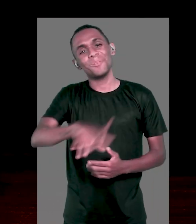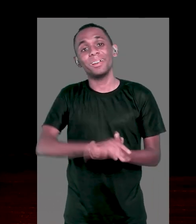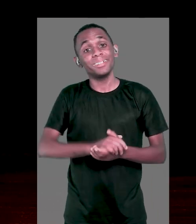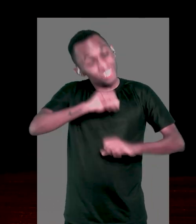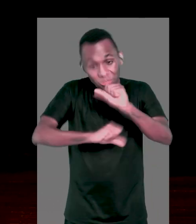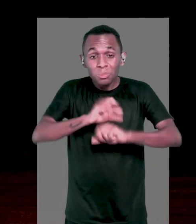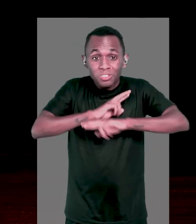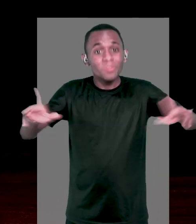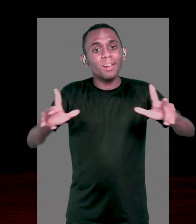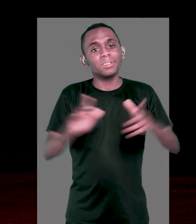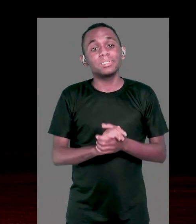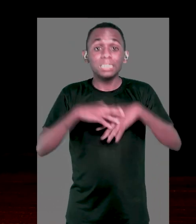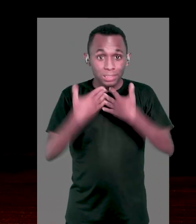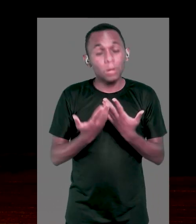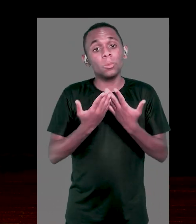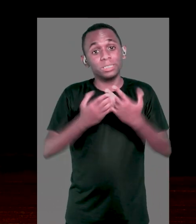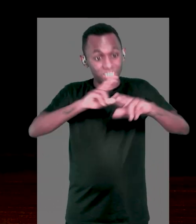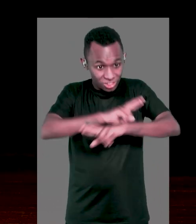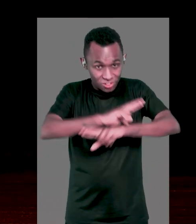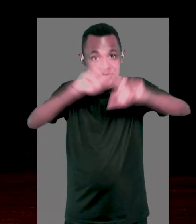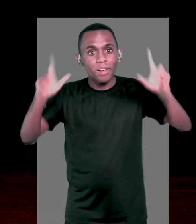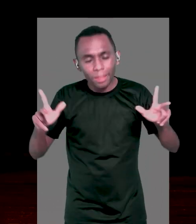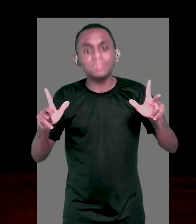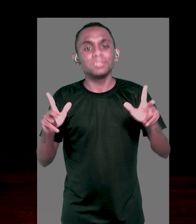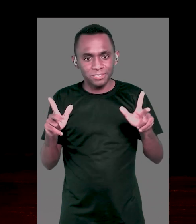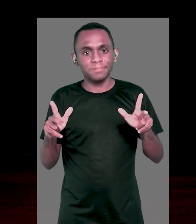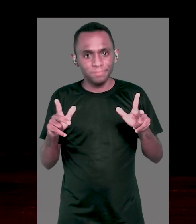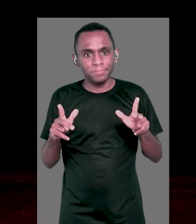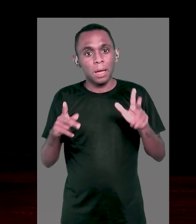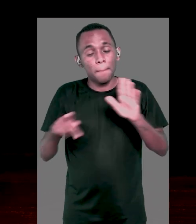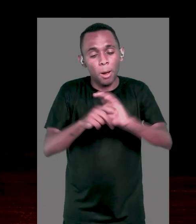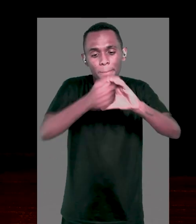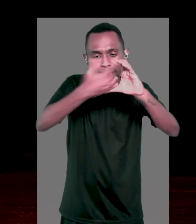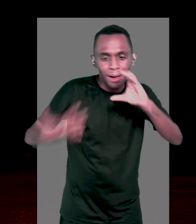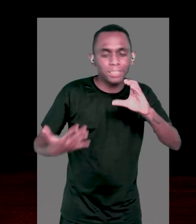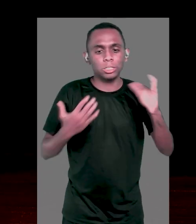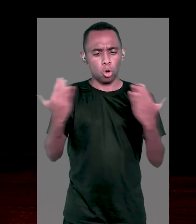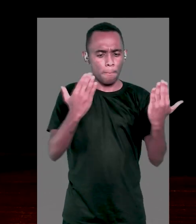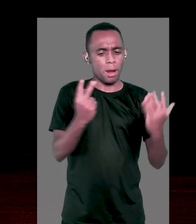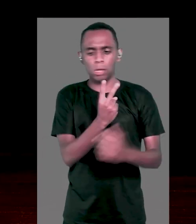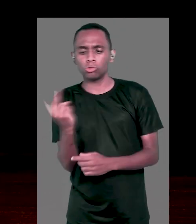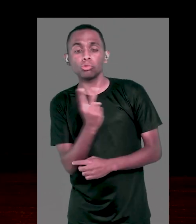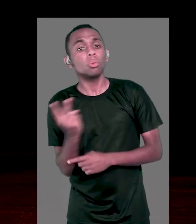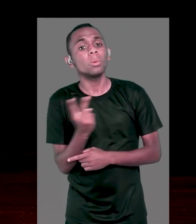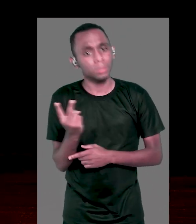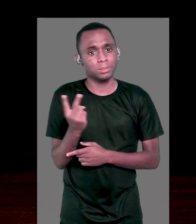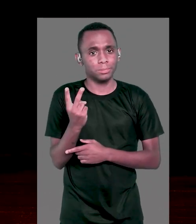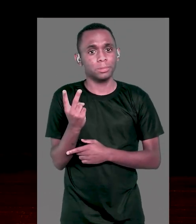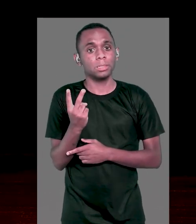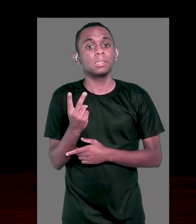duas igrejas não se parecem dois hospitais não se parecem duas casas não se parecem